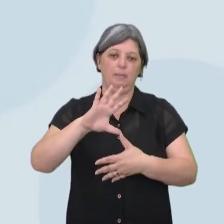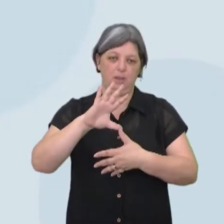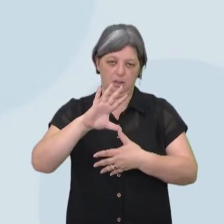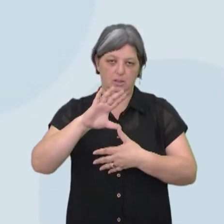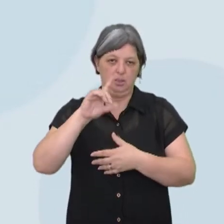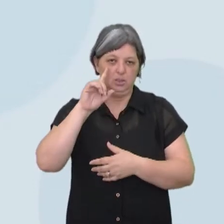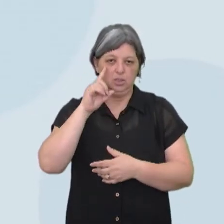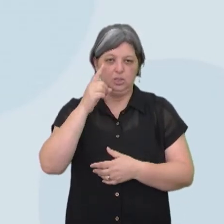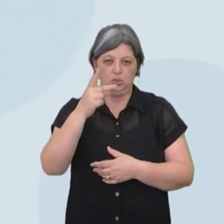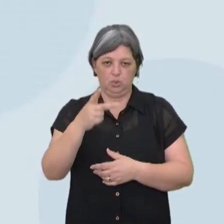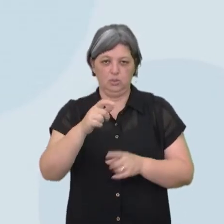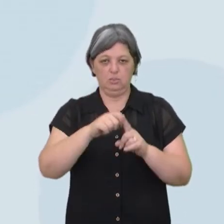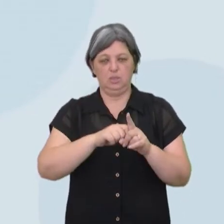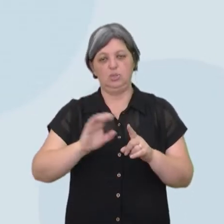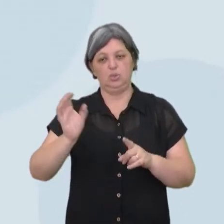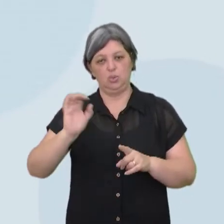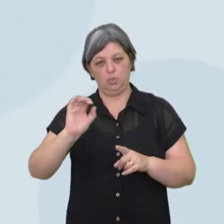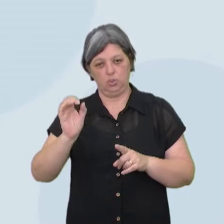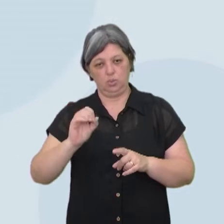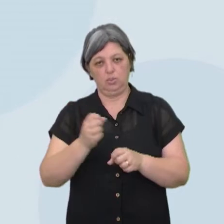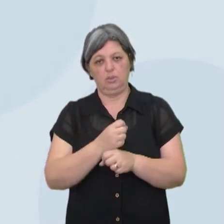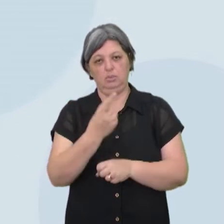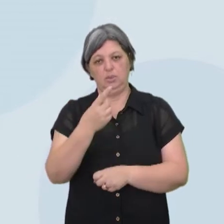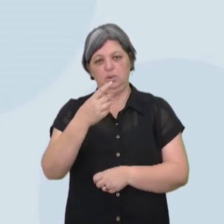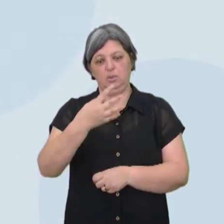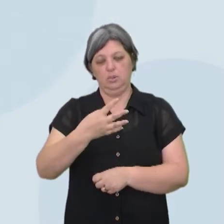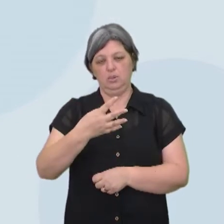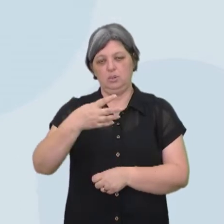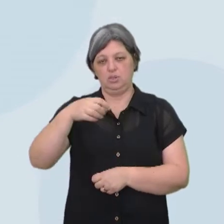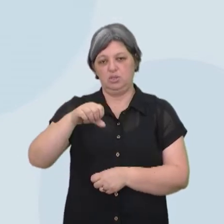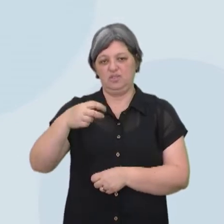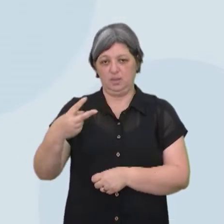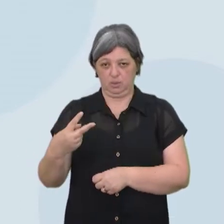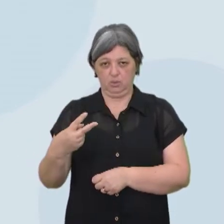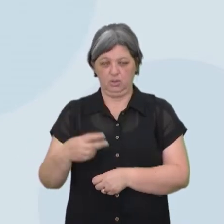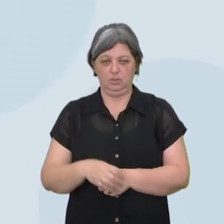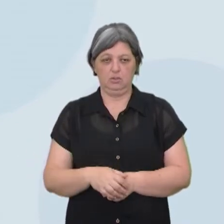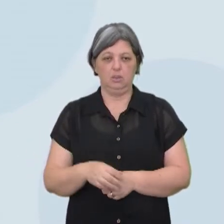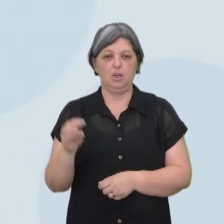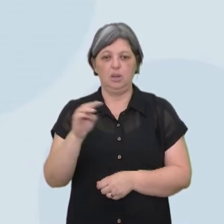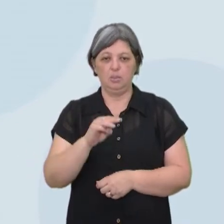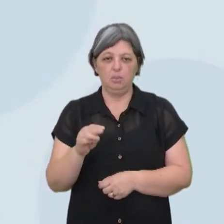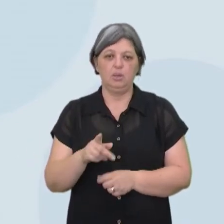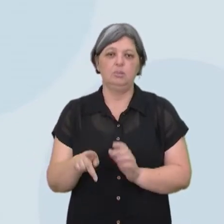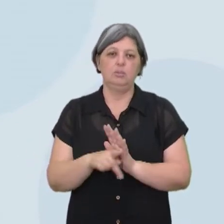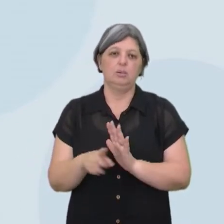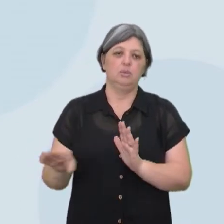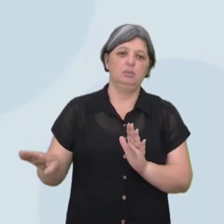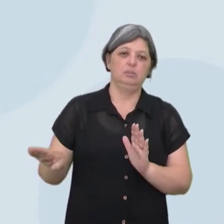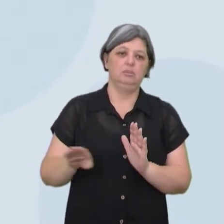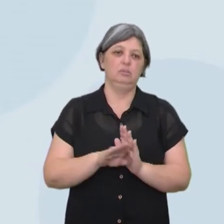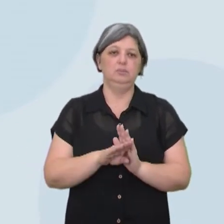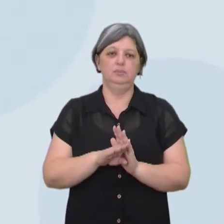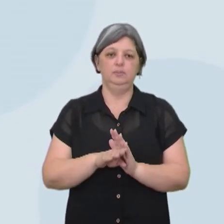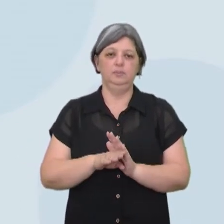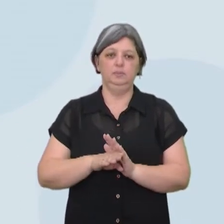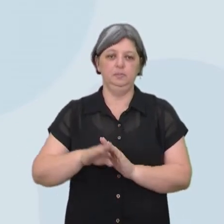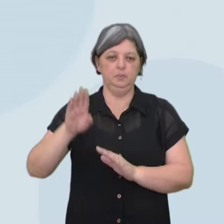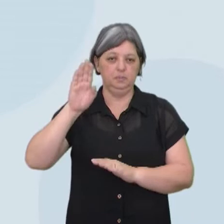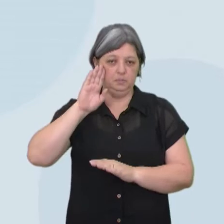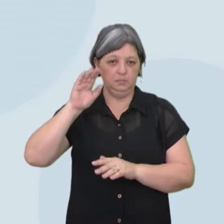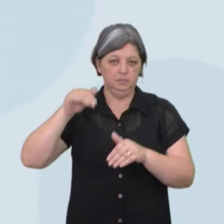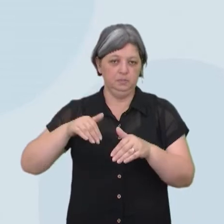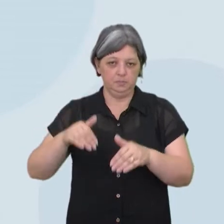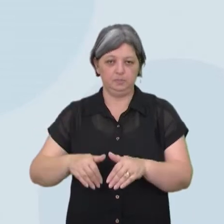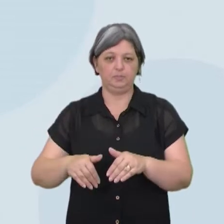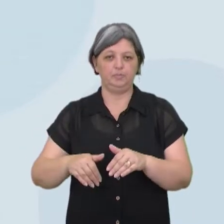12 de outubro de 1492, momento aí da chegada da armada de Cristóvão Colombo a algumas ilhas do